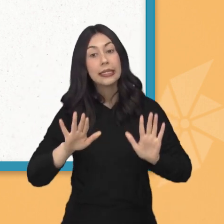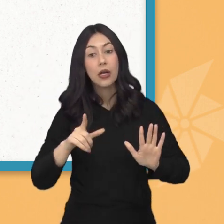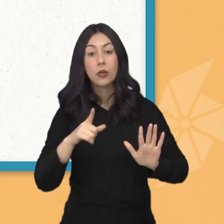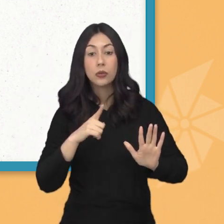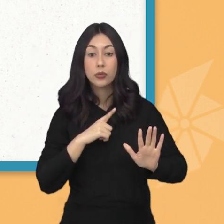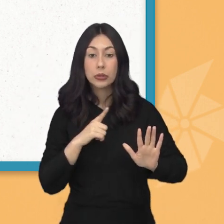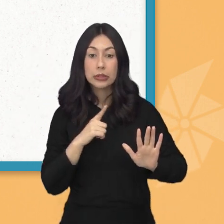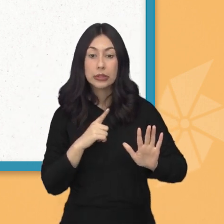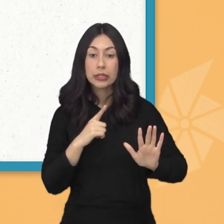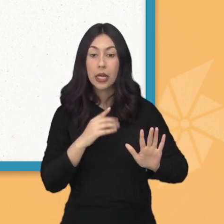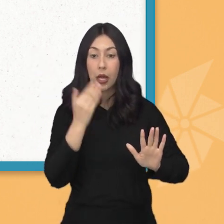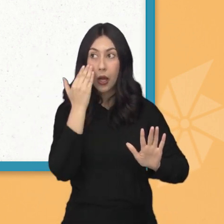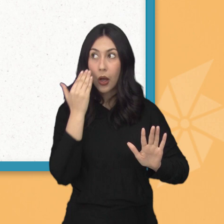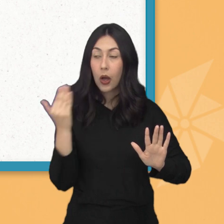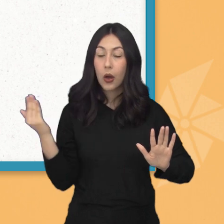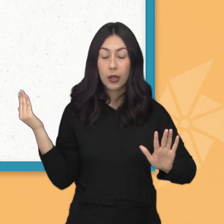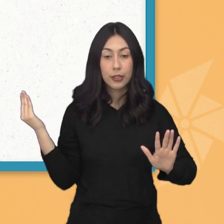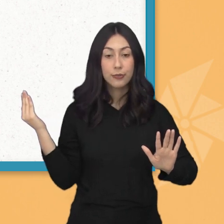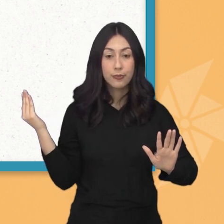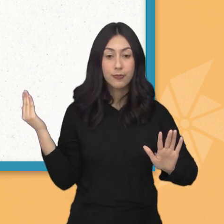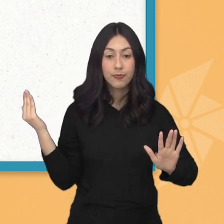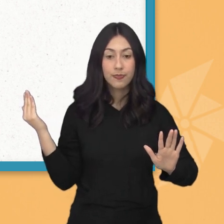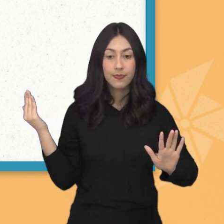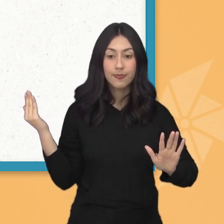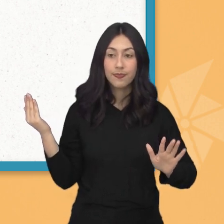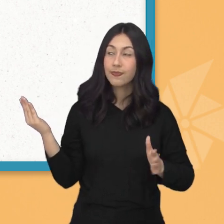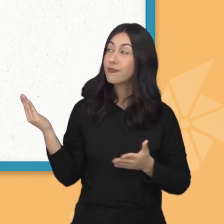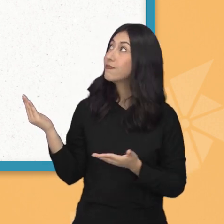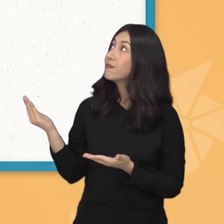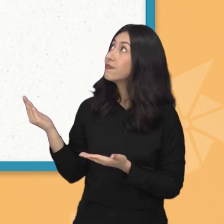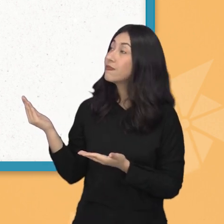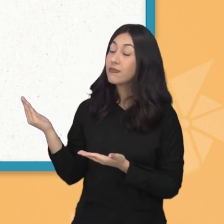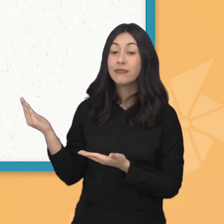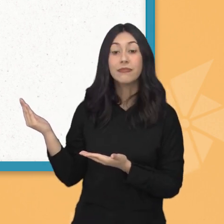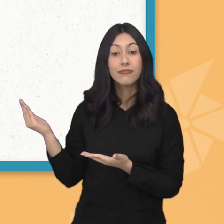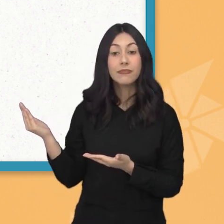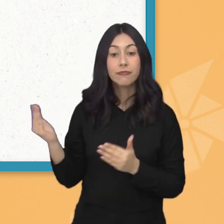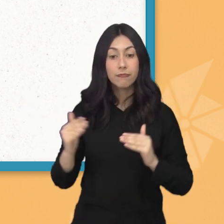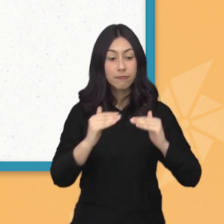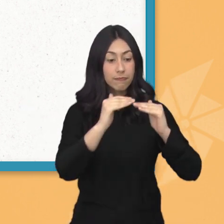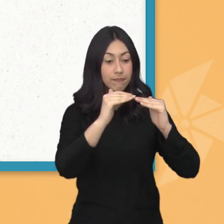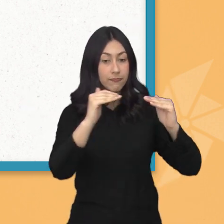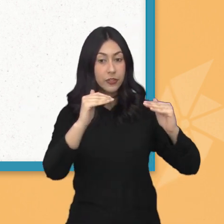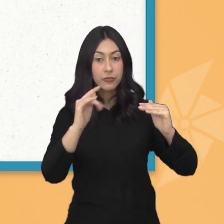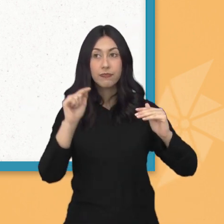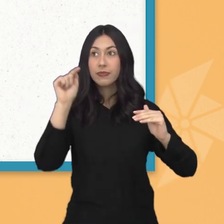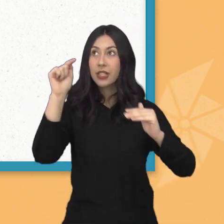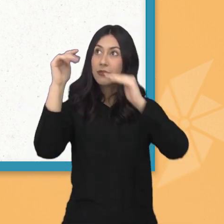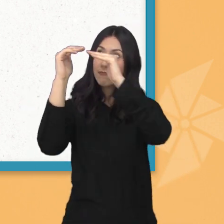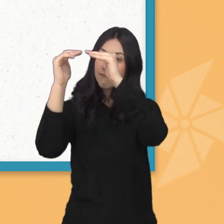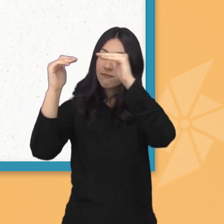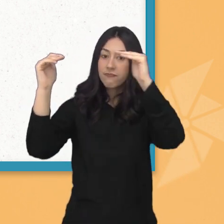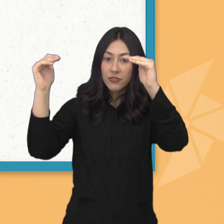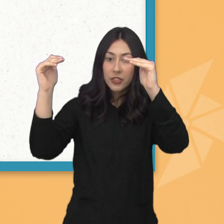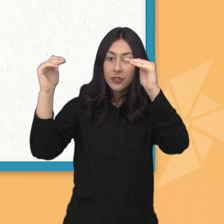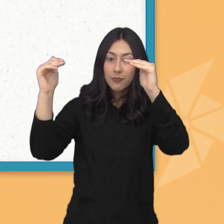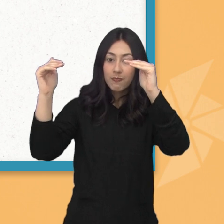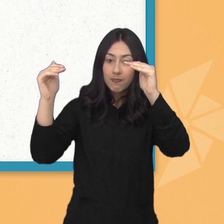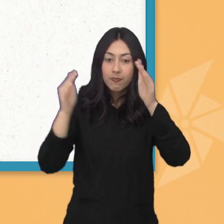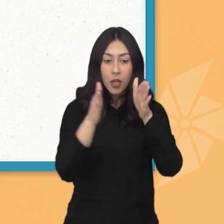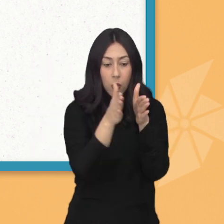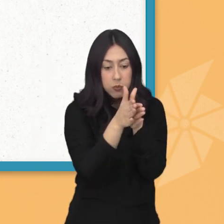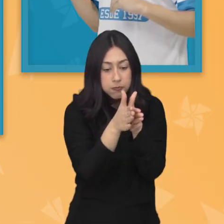né, que a gente chama de patamares. Como vocês podem analisar aqui, nesses círculozinhos vermelhos, a gente chama de